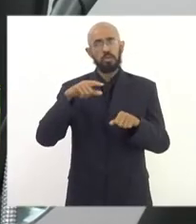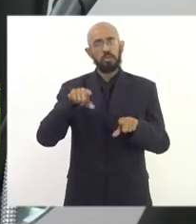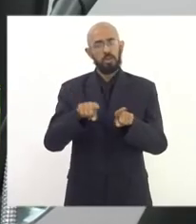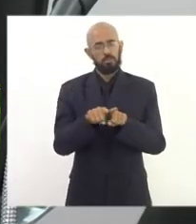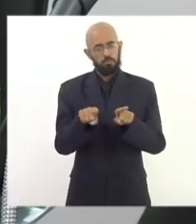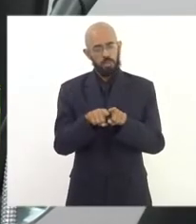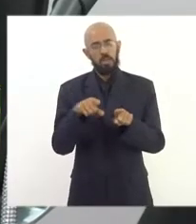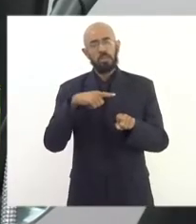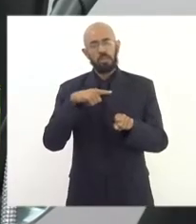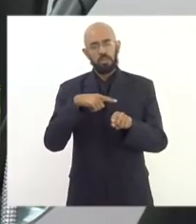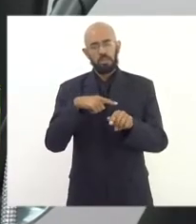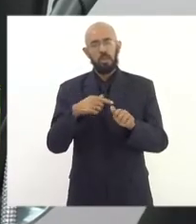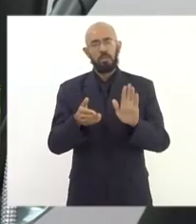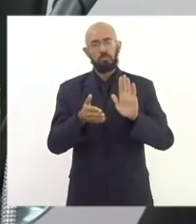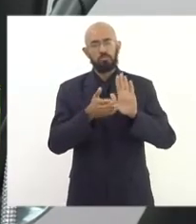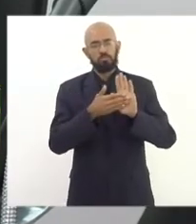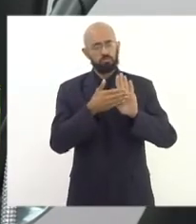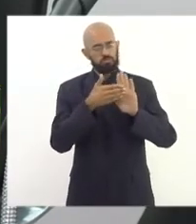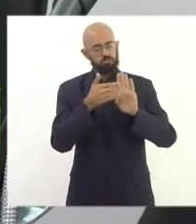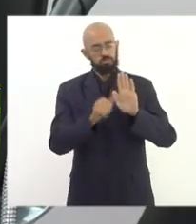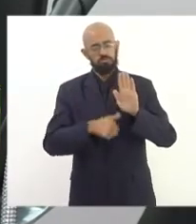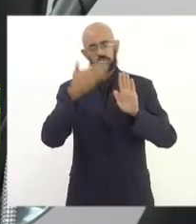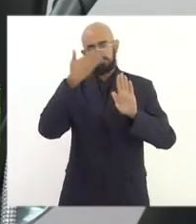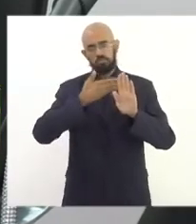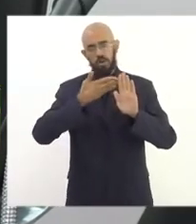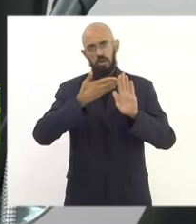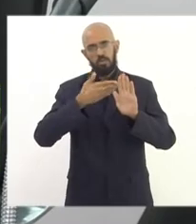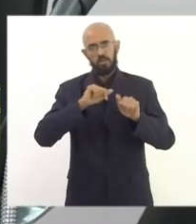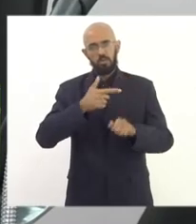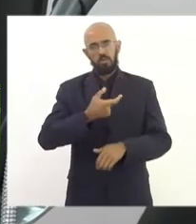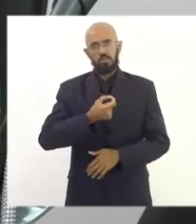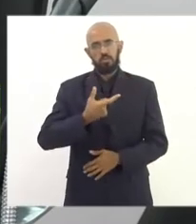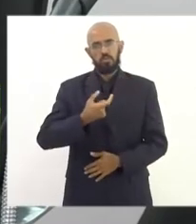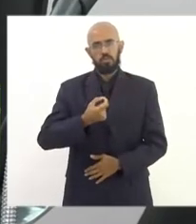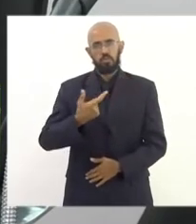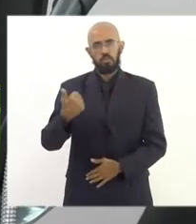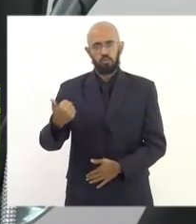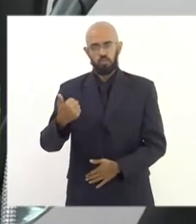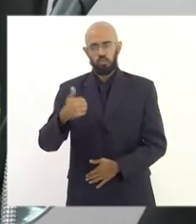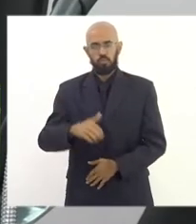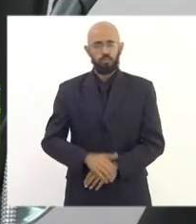de contas do exercício de 21.